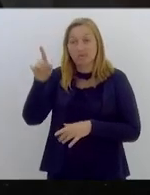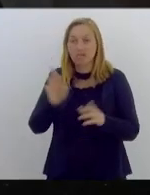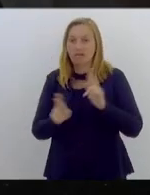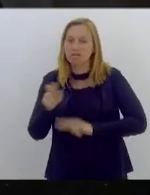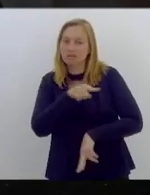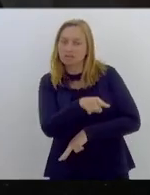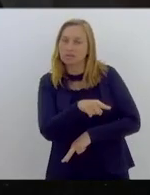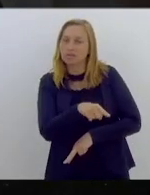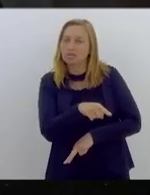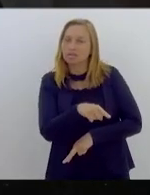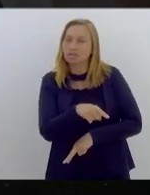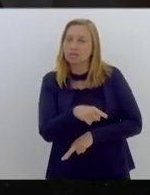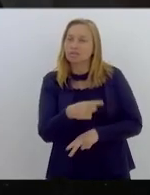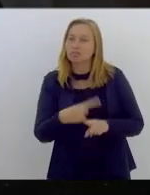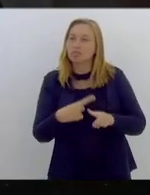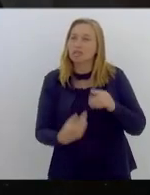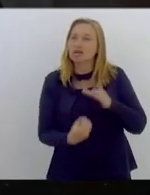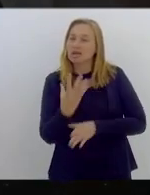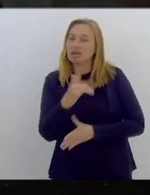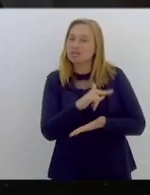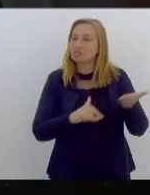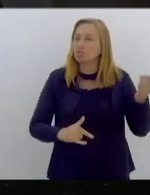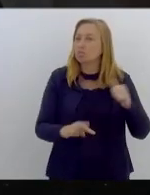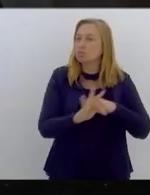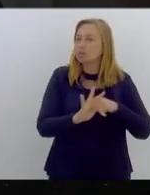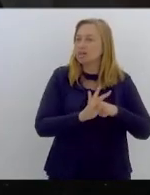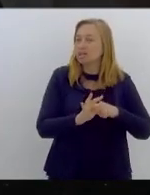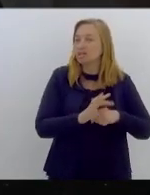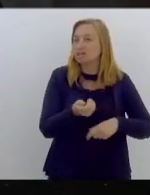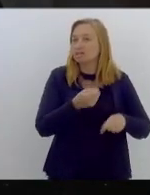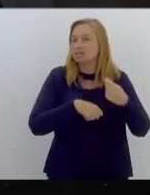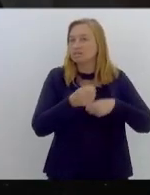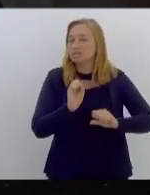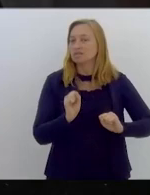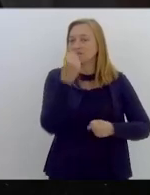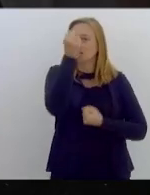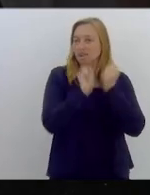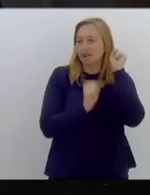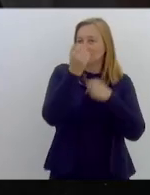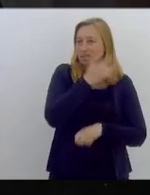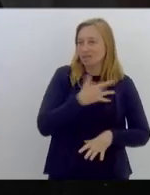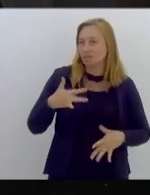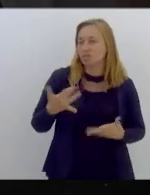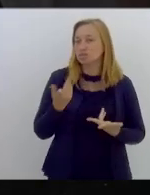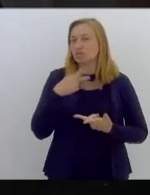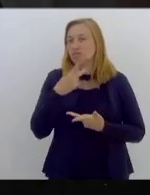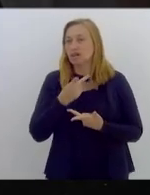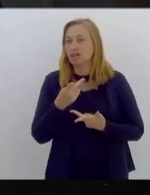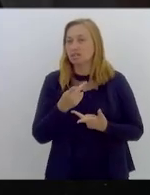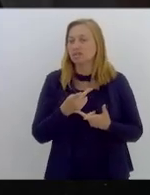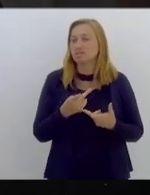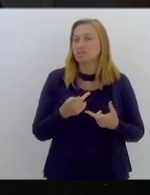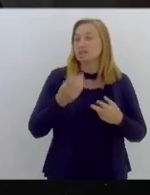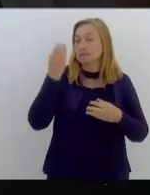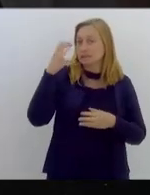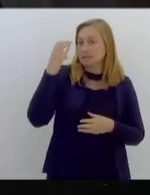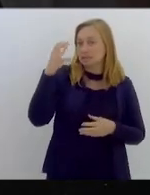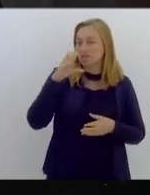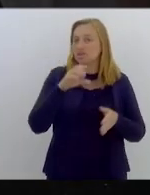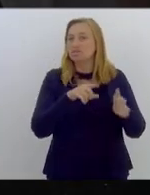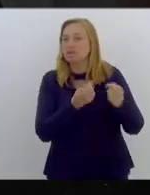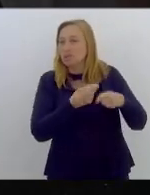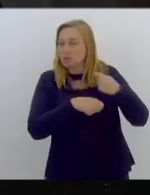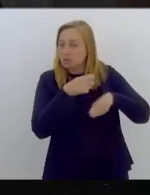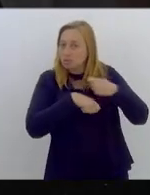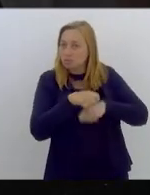Porque a construção de um complexo econômico-industrial da saúde, que eu gosto de chamar também de complexo